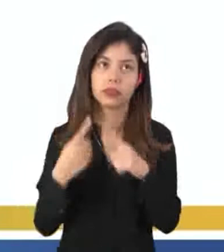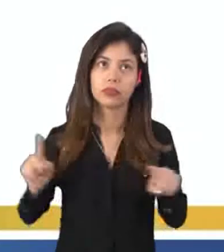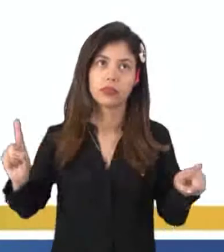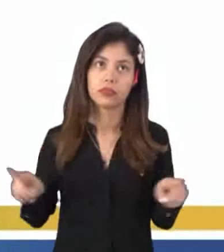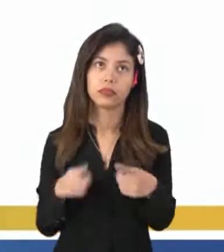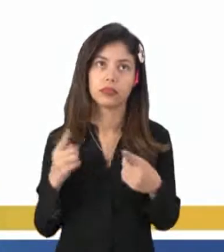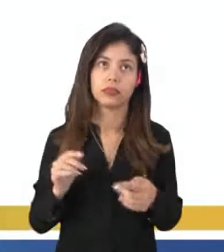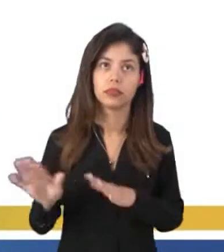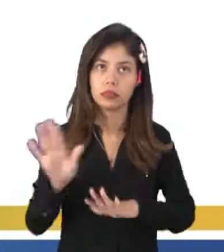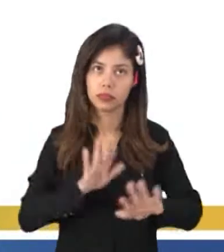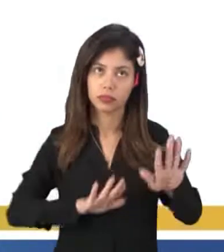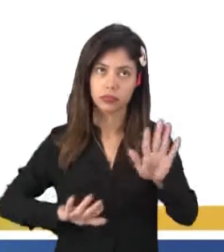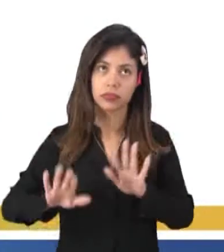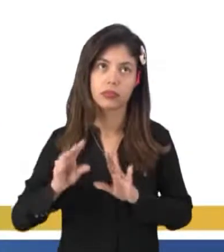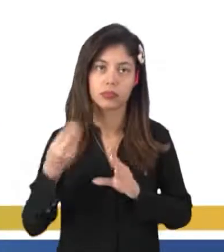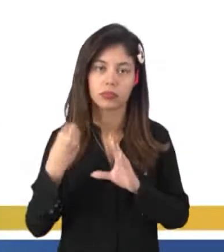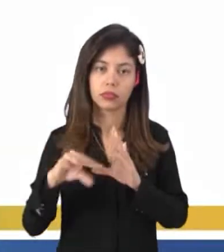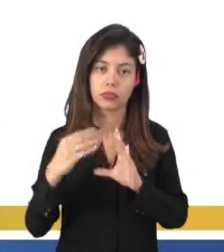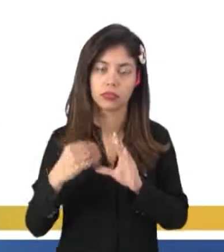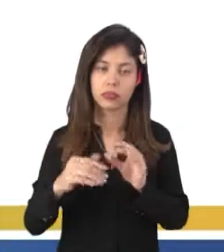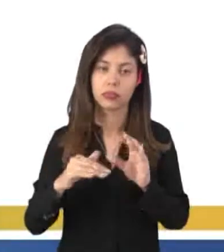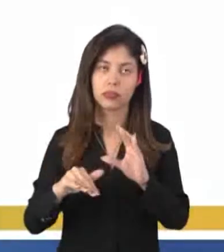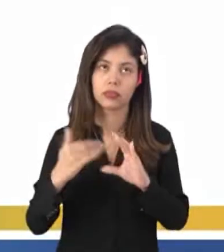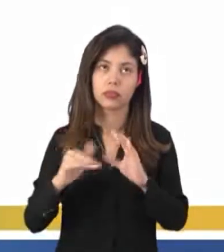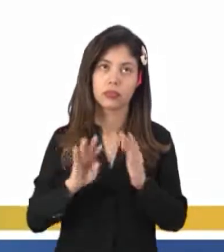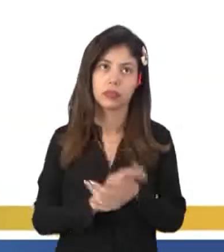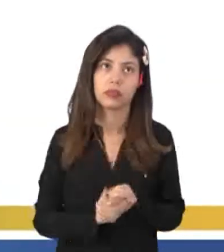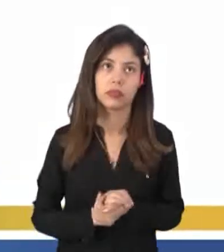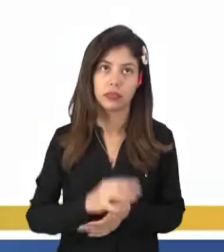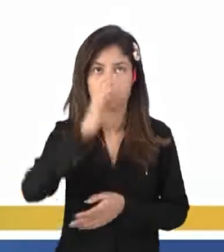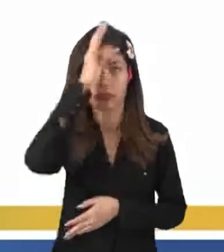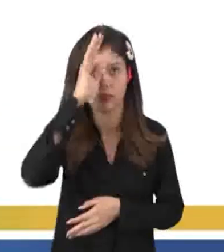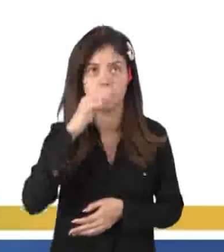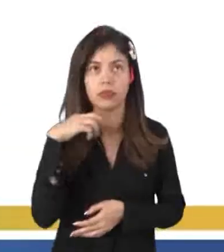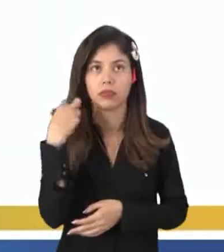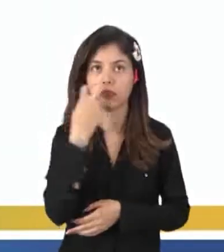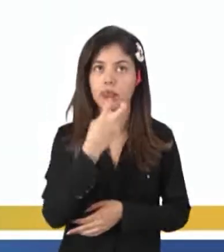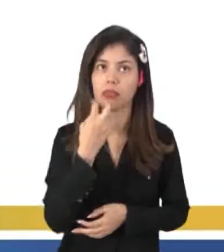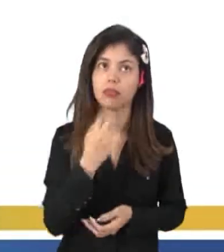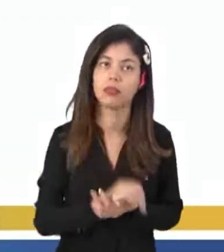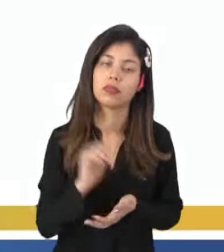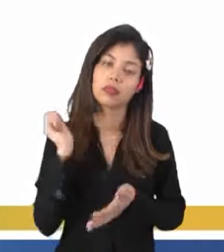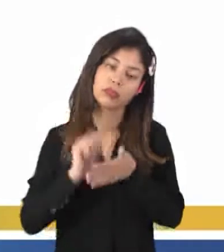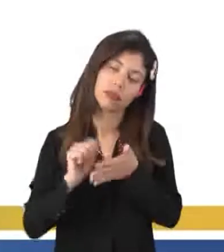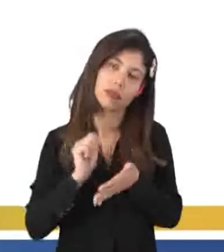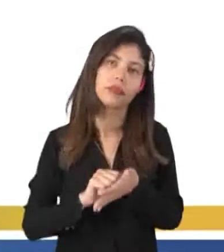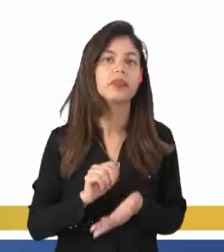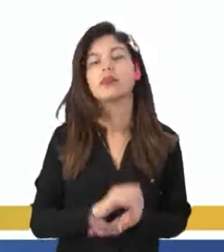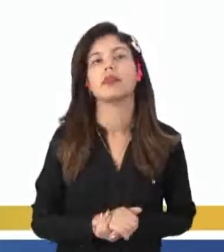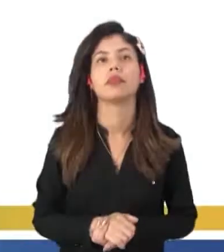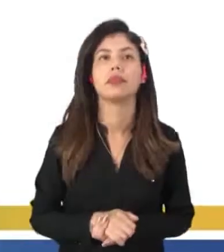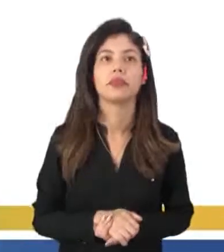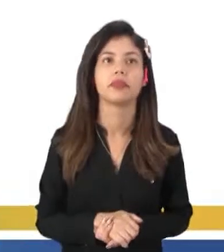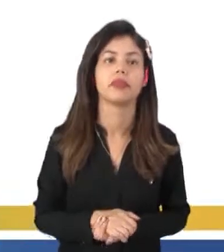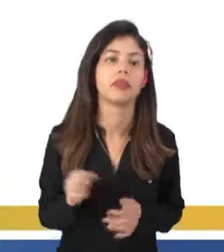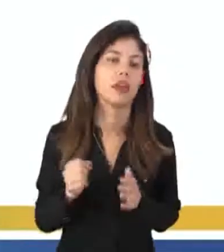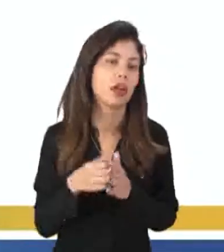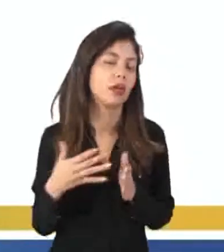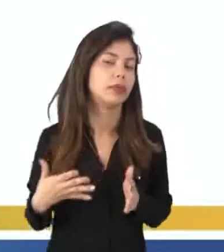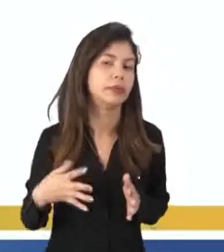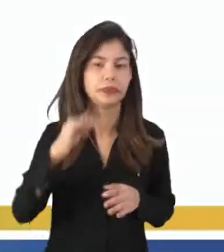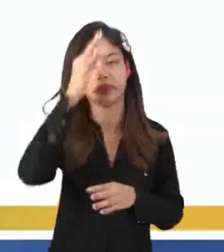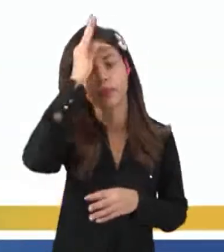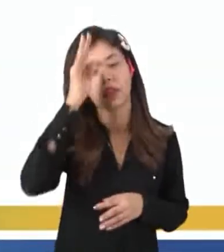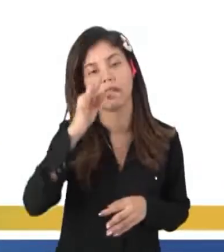música, muitos auxiliam na transmissão de tradições orais até que fossem escritas, né? Muitas dessas